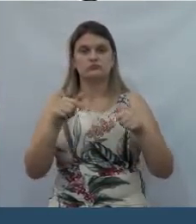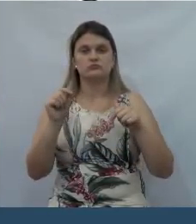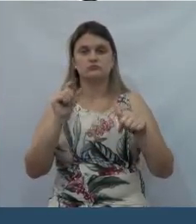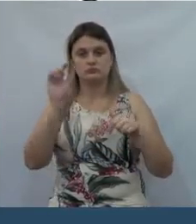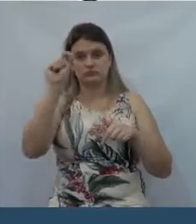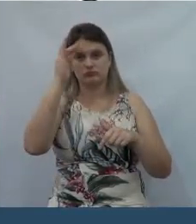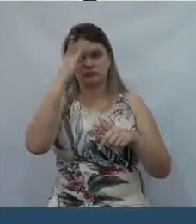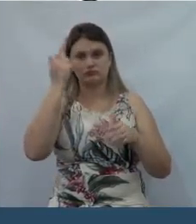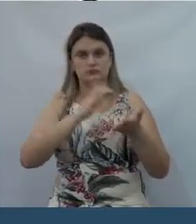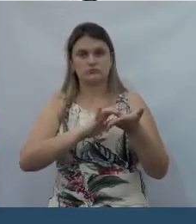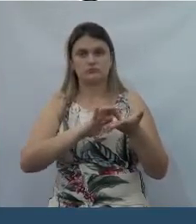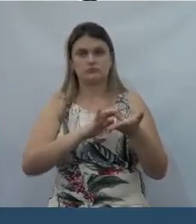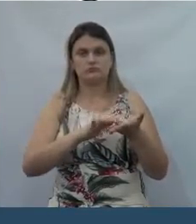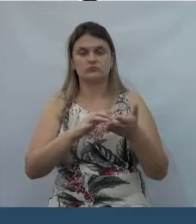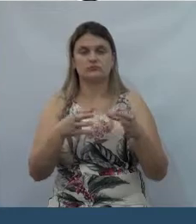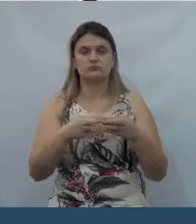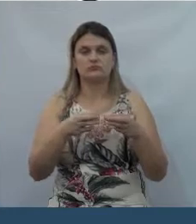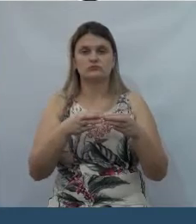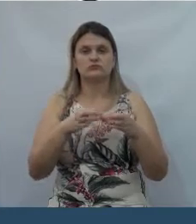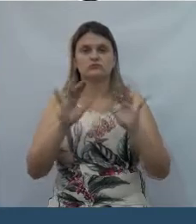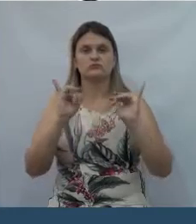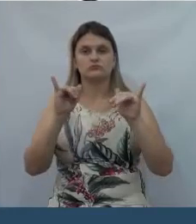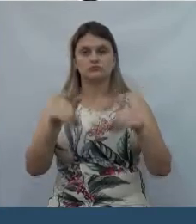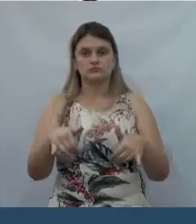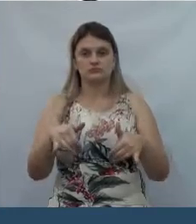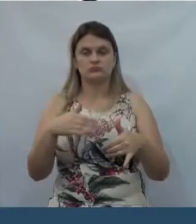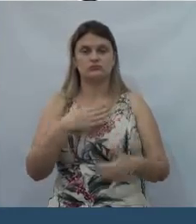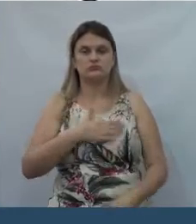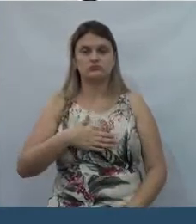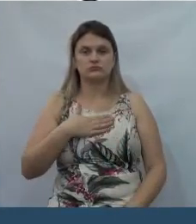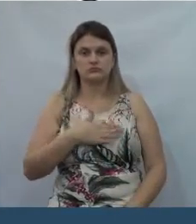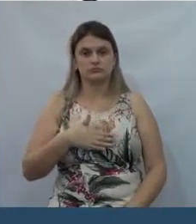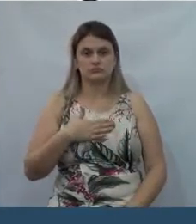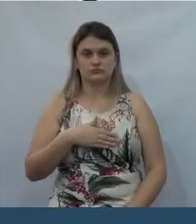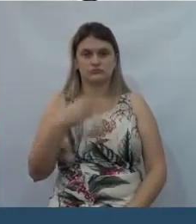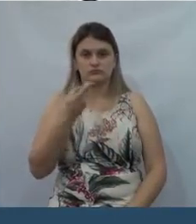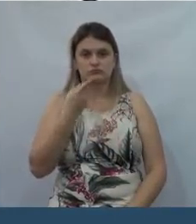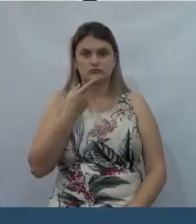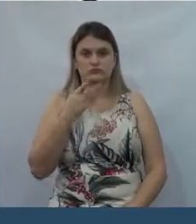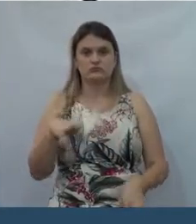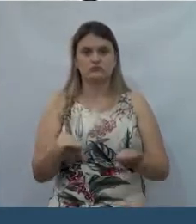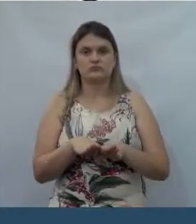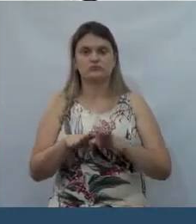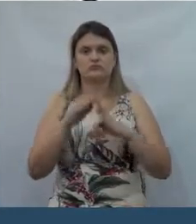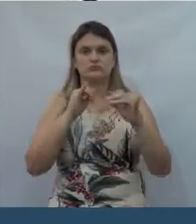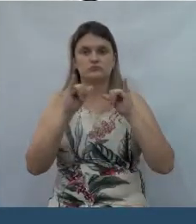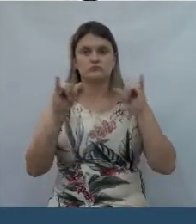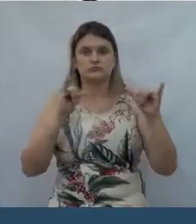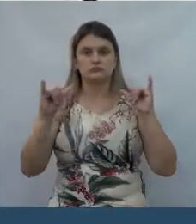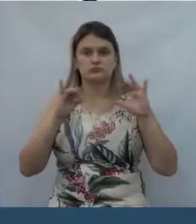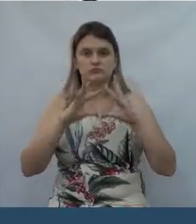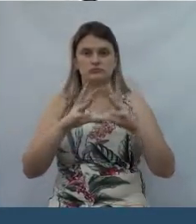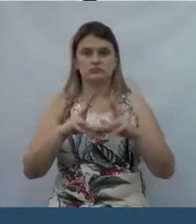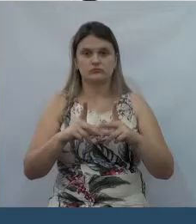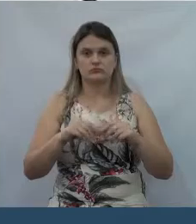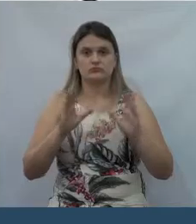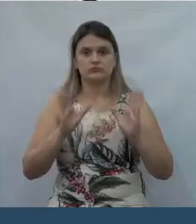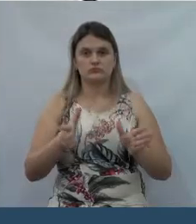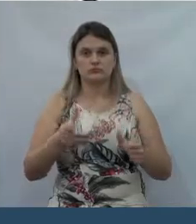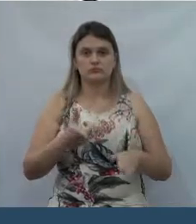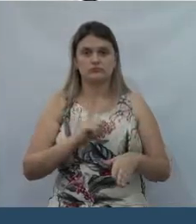toda a sua equipe. E para finalizar, minha gente, eu gostaria de fazer um comunicado a todos, que hoje nós tivemos